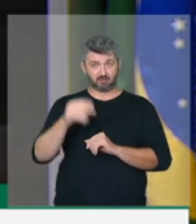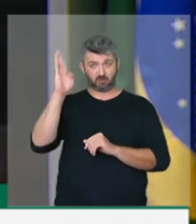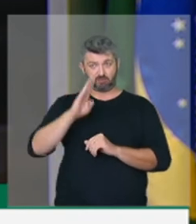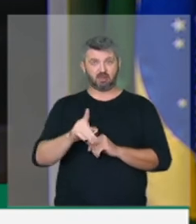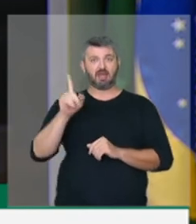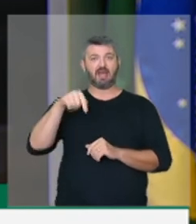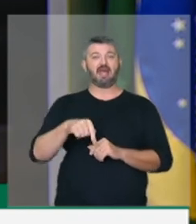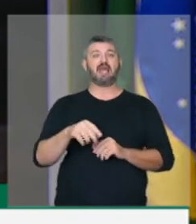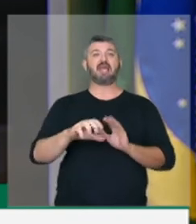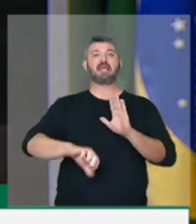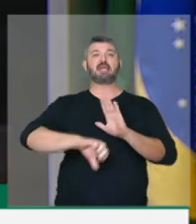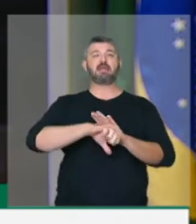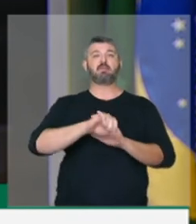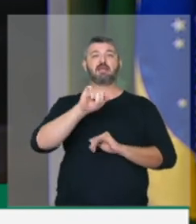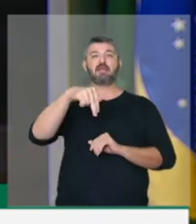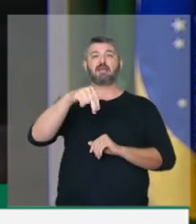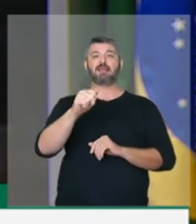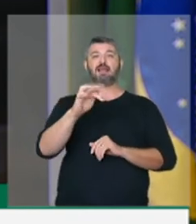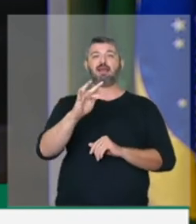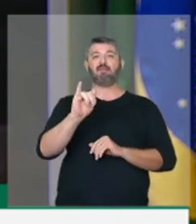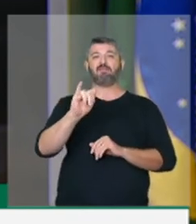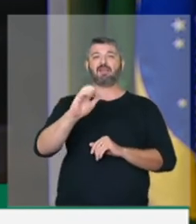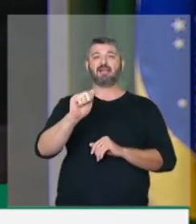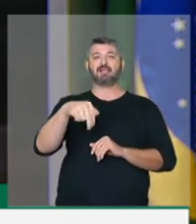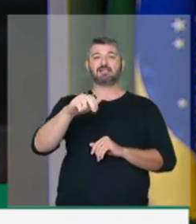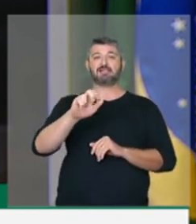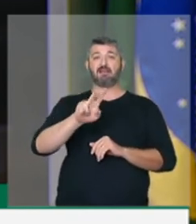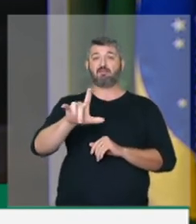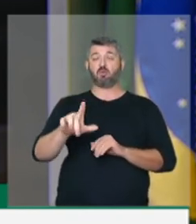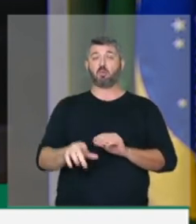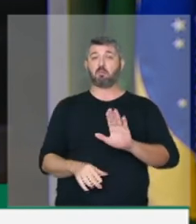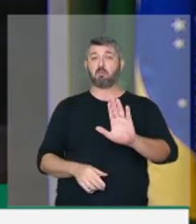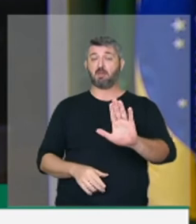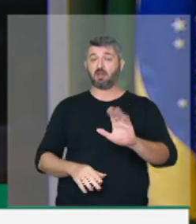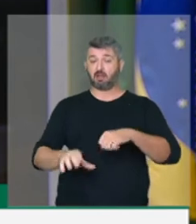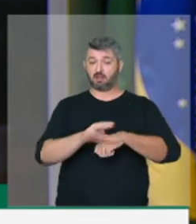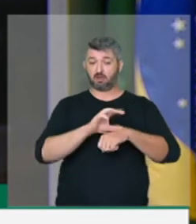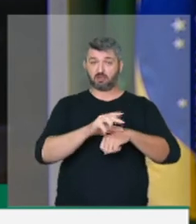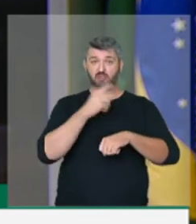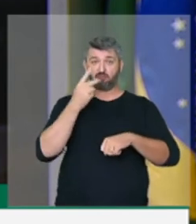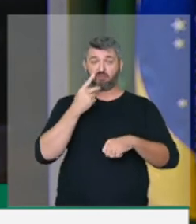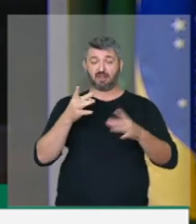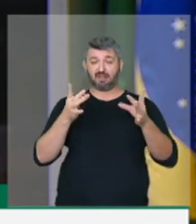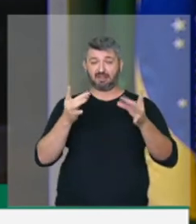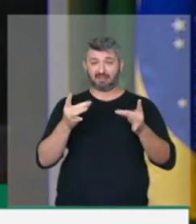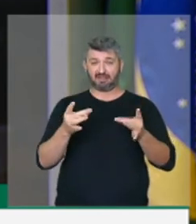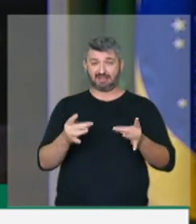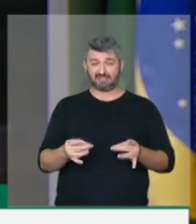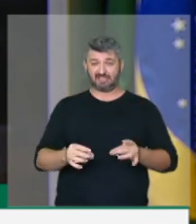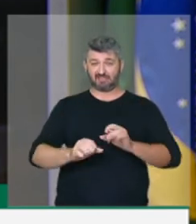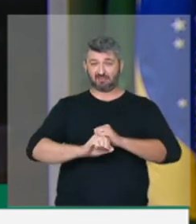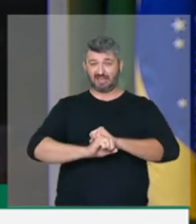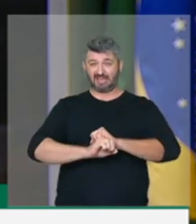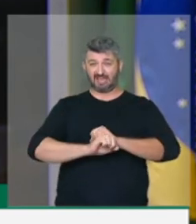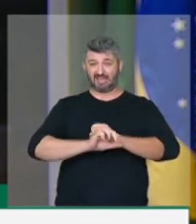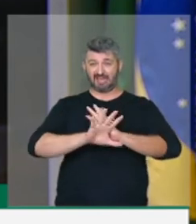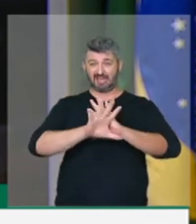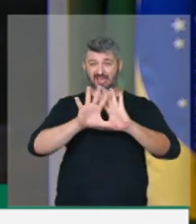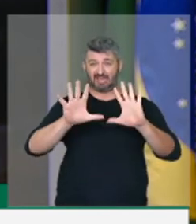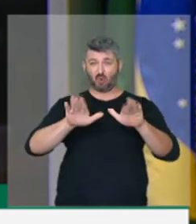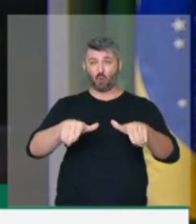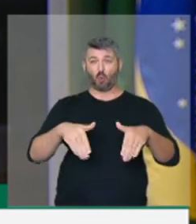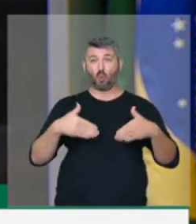crimes inafiançáveis. Quando nós sabemos que a Constituição Federal discrimina taxativamente quais são